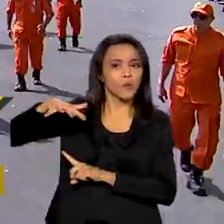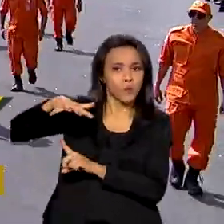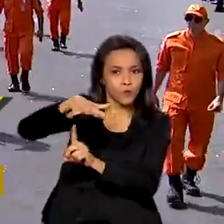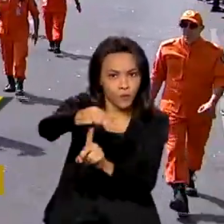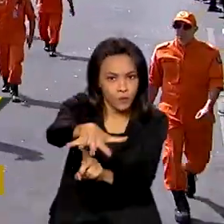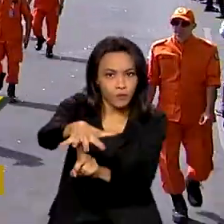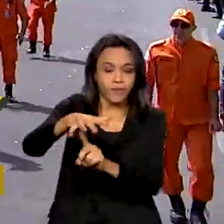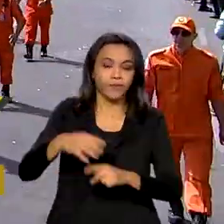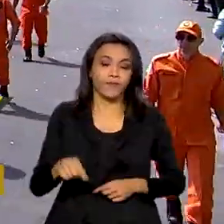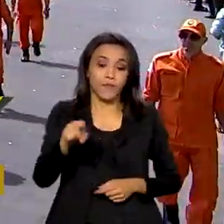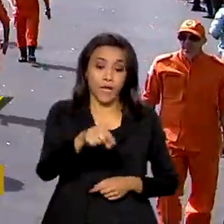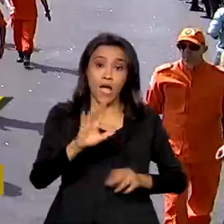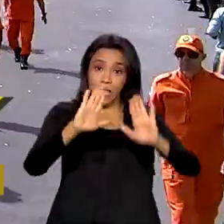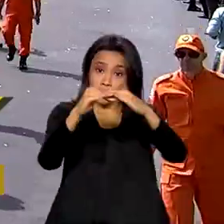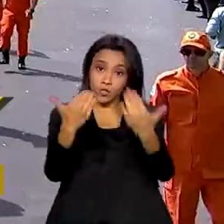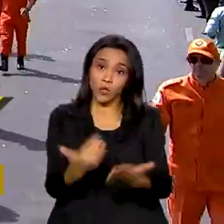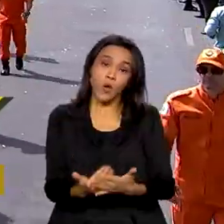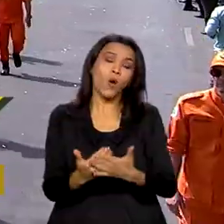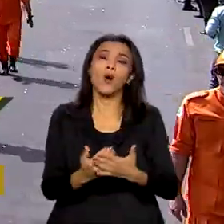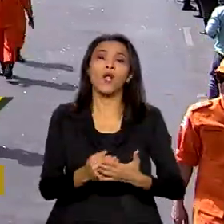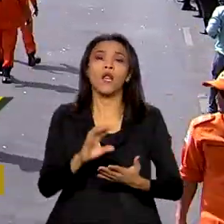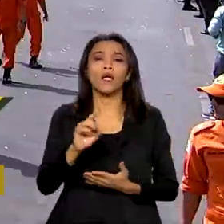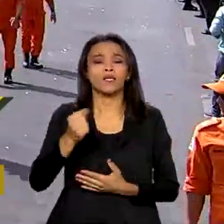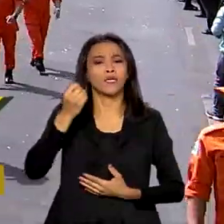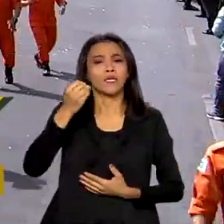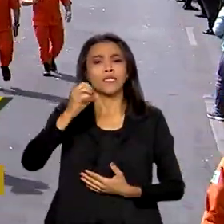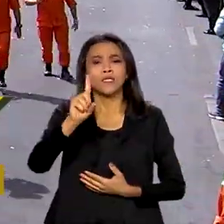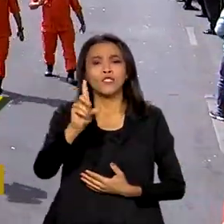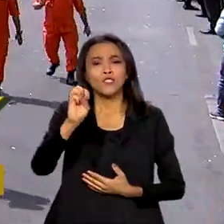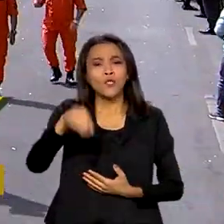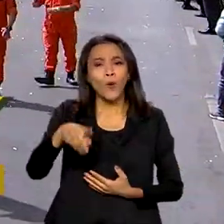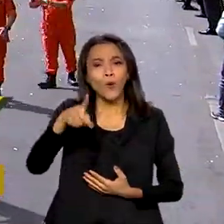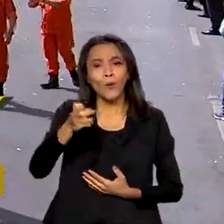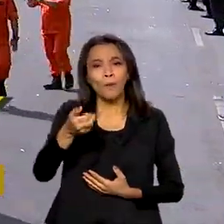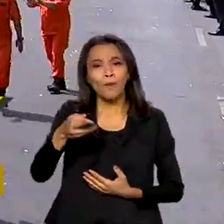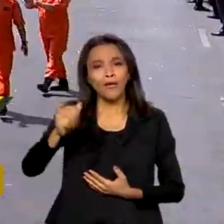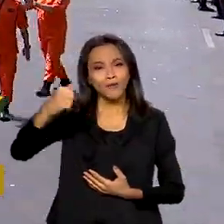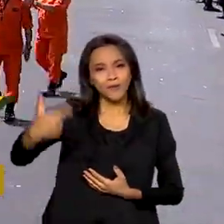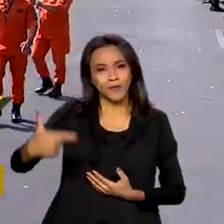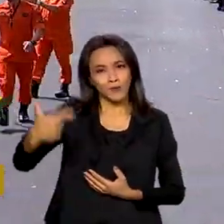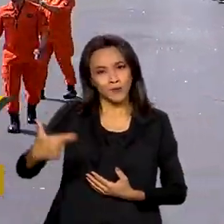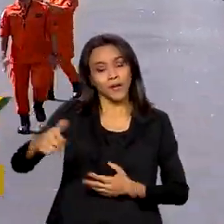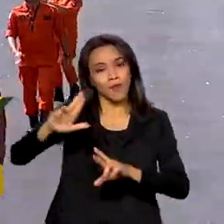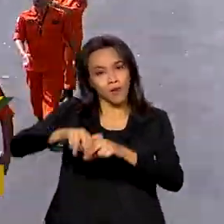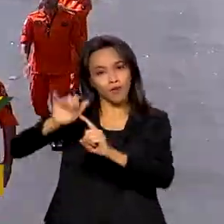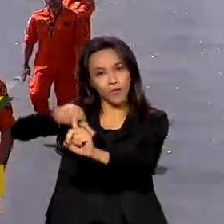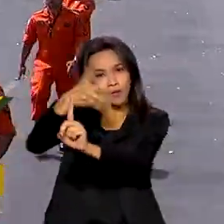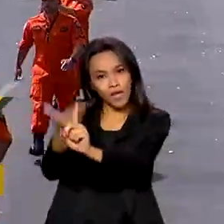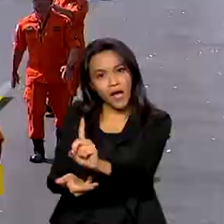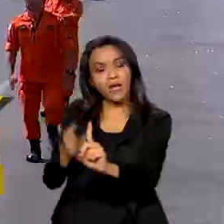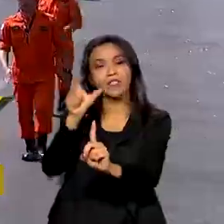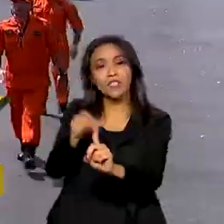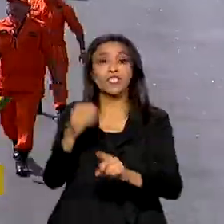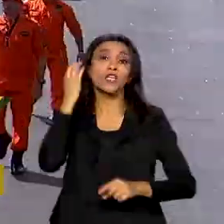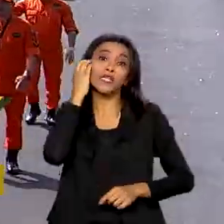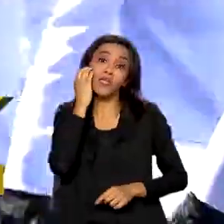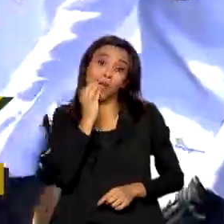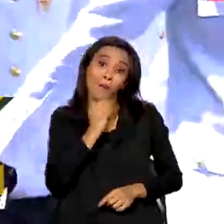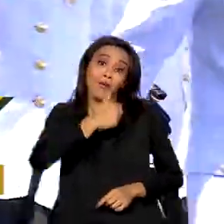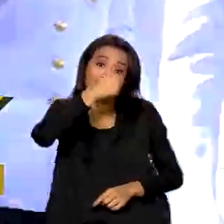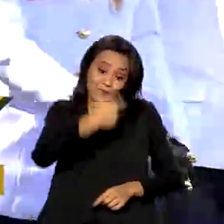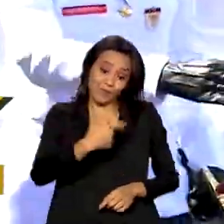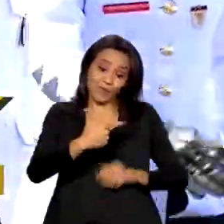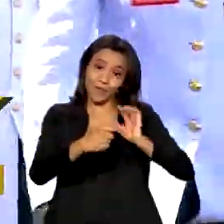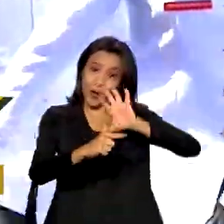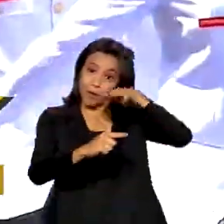Pedro II teve esta denominação em homenagem ao patrono dos Corpos de Bombeiros, o Imperador Dom Pedro II, que em